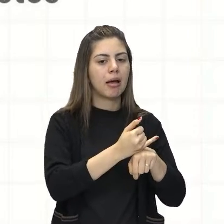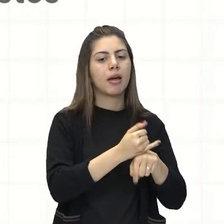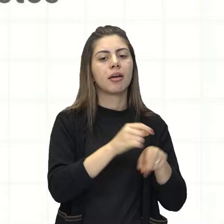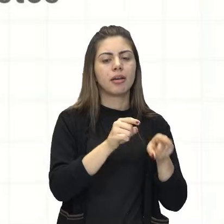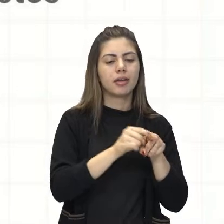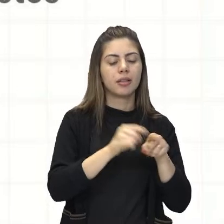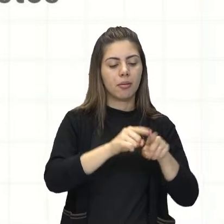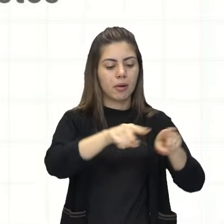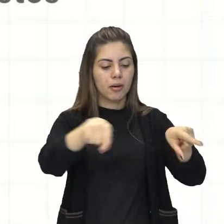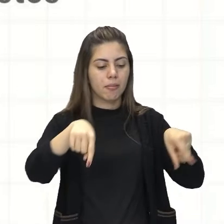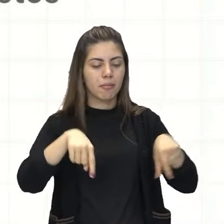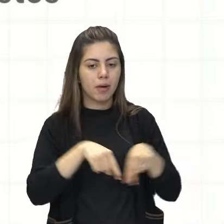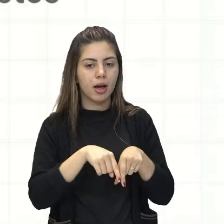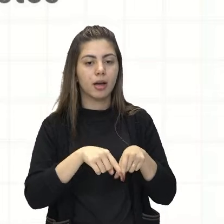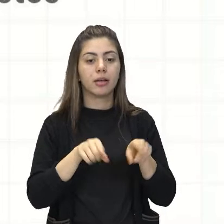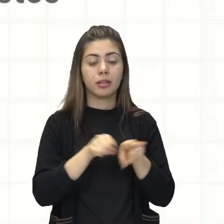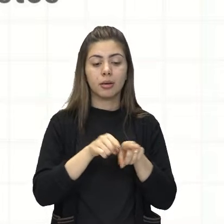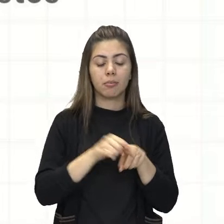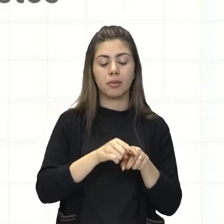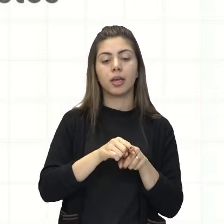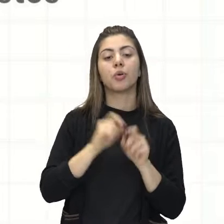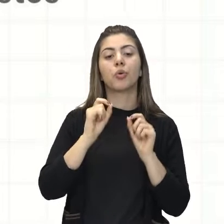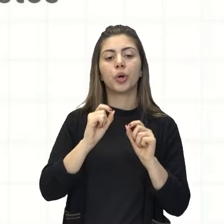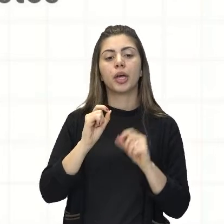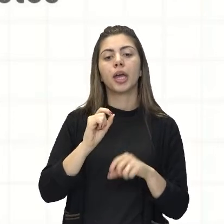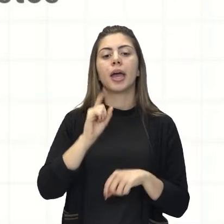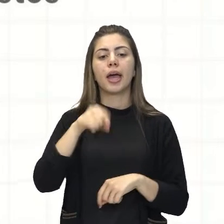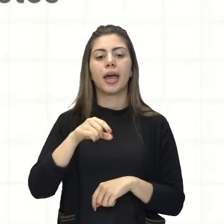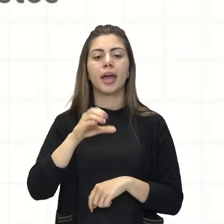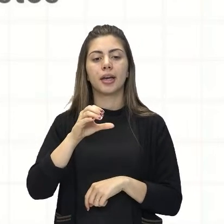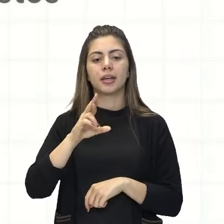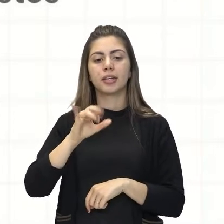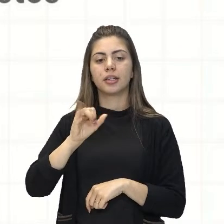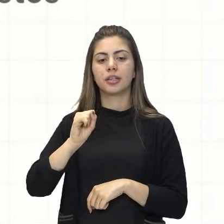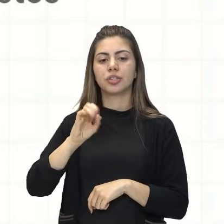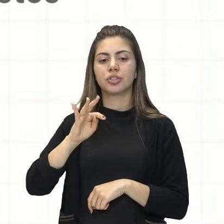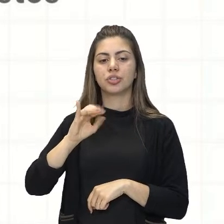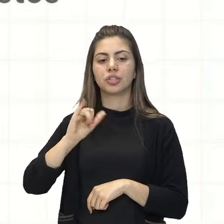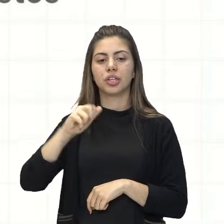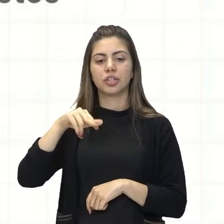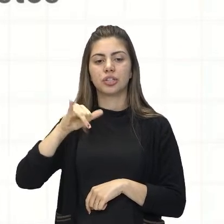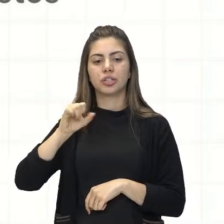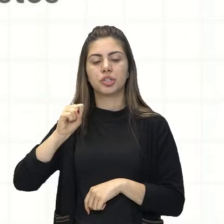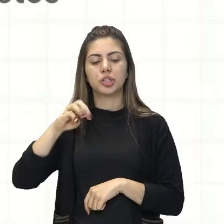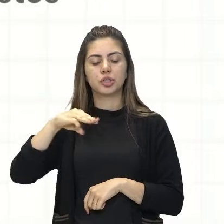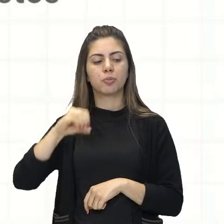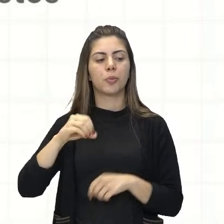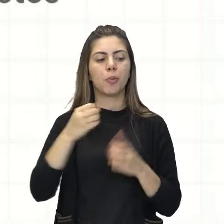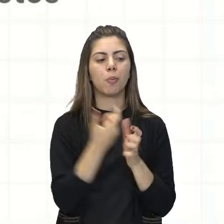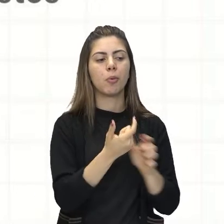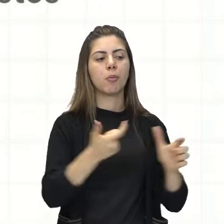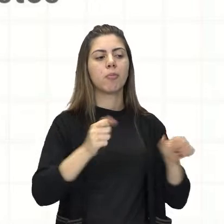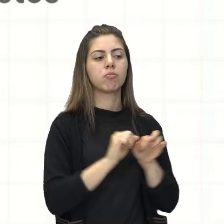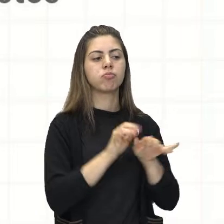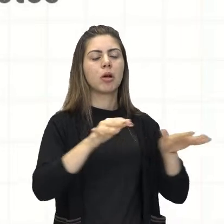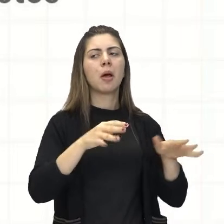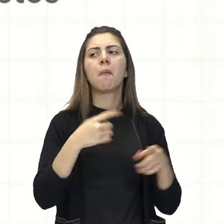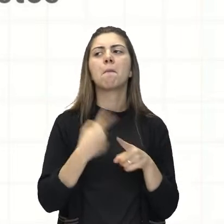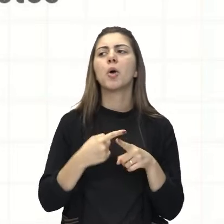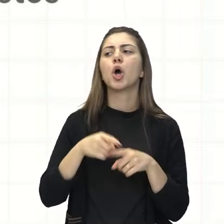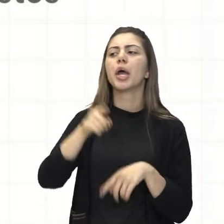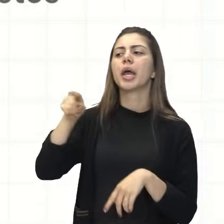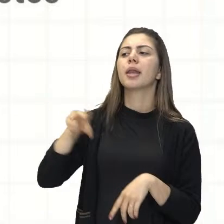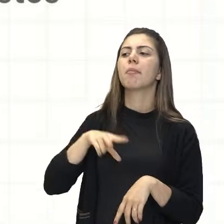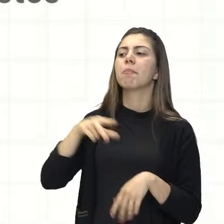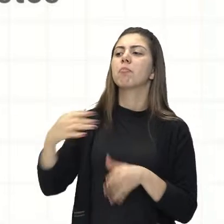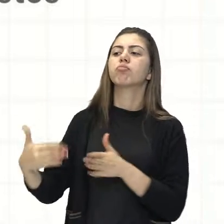a expansão do cristianismo. Mas, professora, por que os portugueses vieram ao Brasil? Por que eles